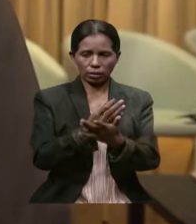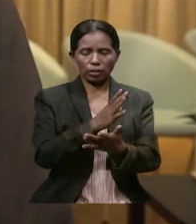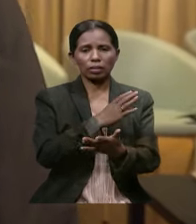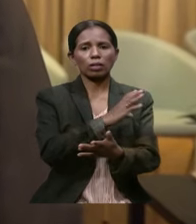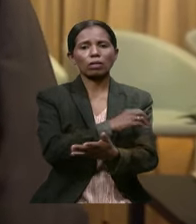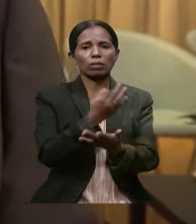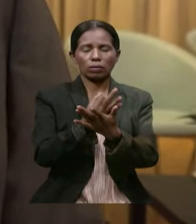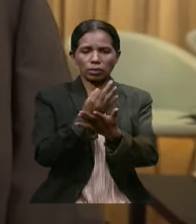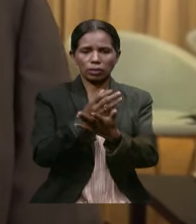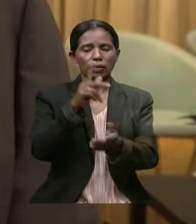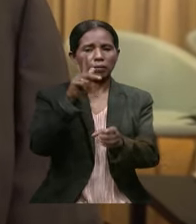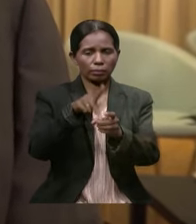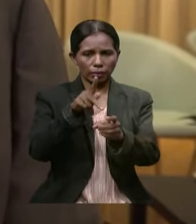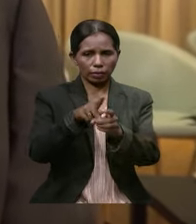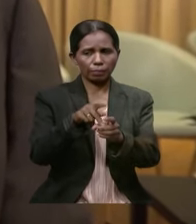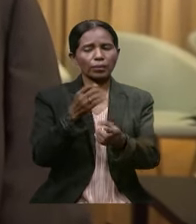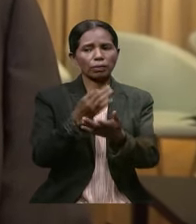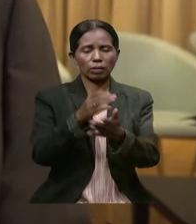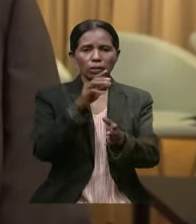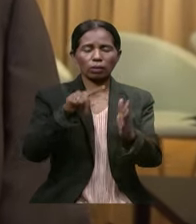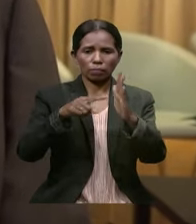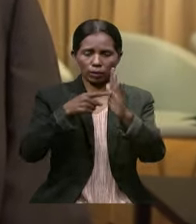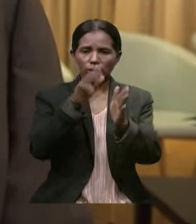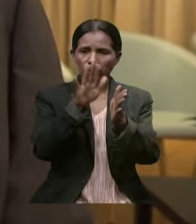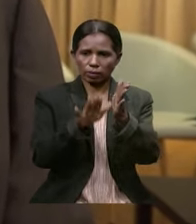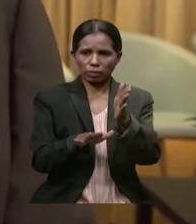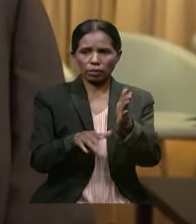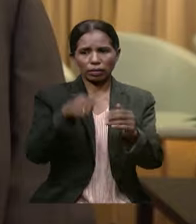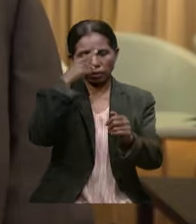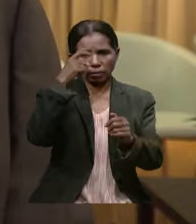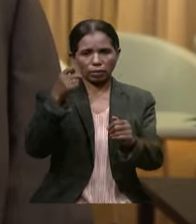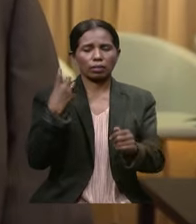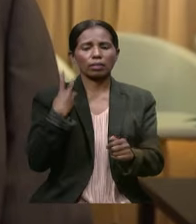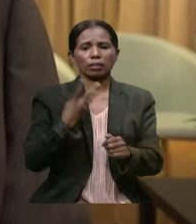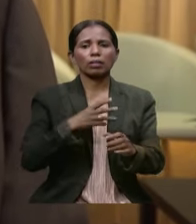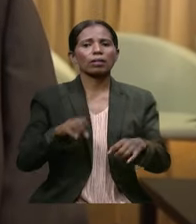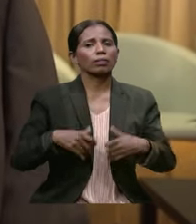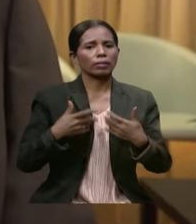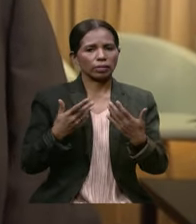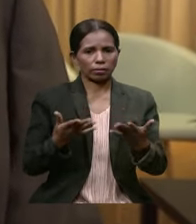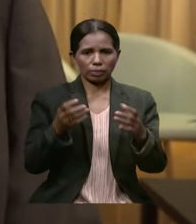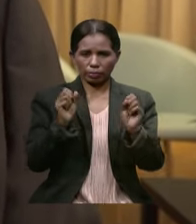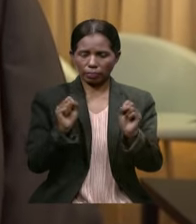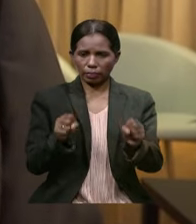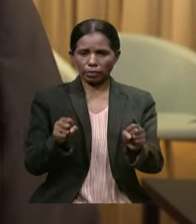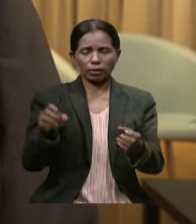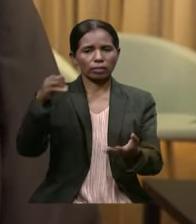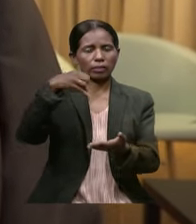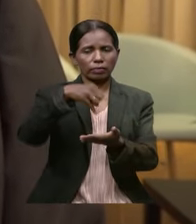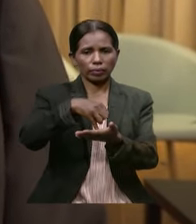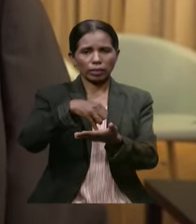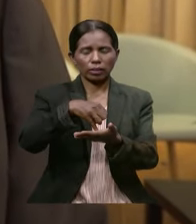Minarai. Tem fundo Minarai, começa a tundar. Também está o ensaio, está Bele, investe